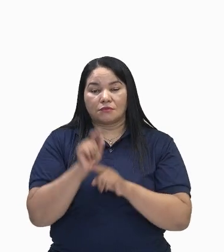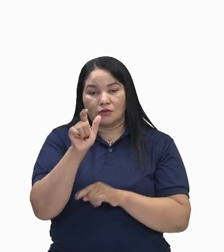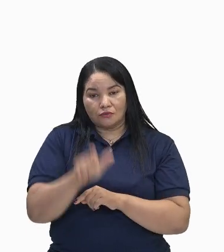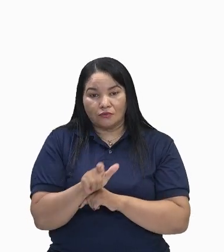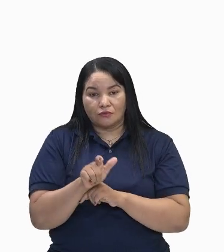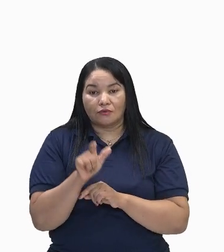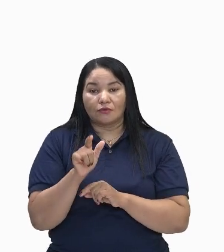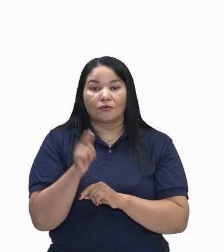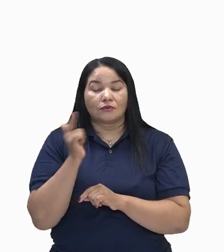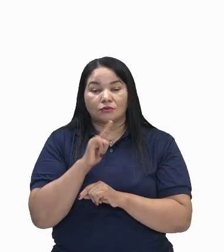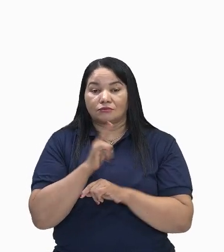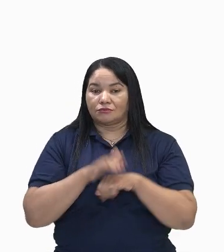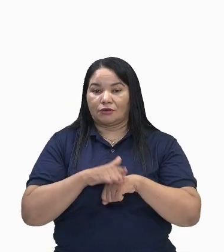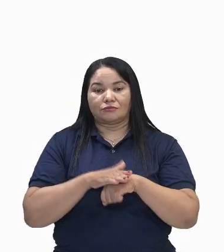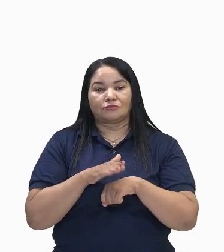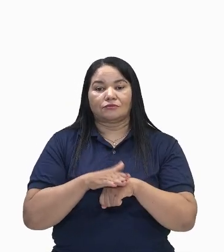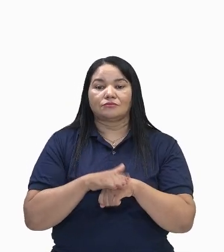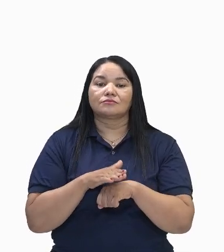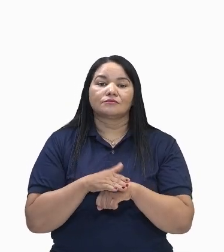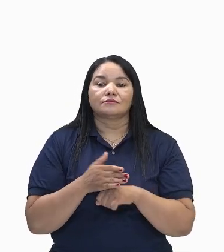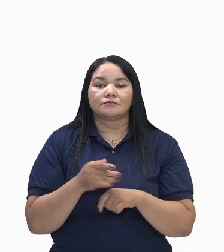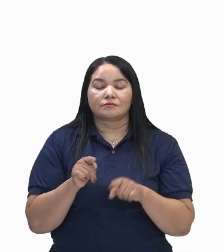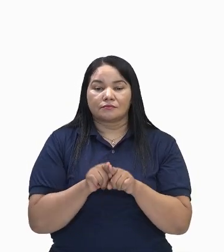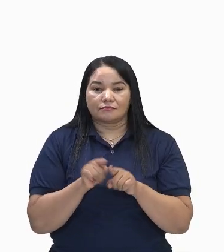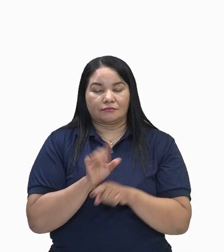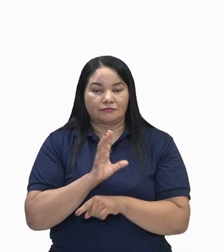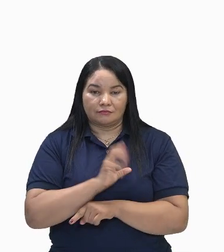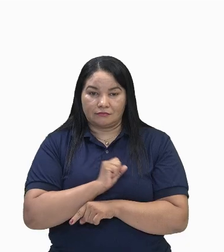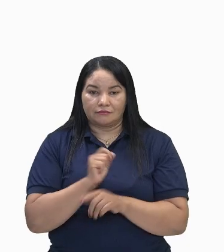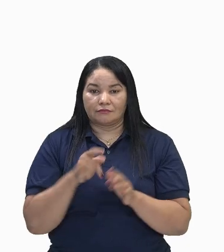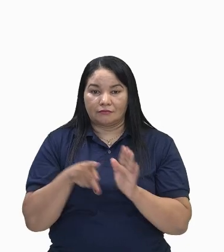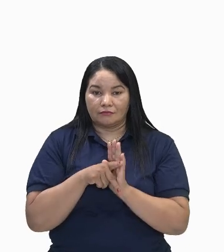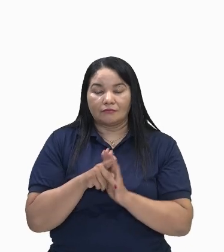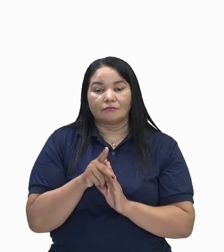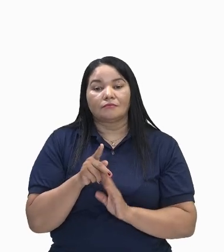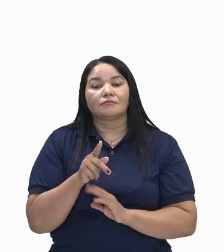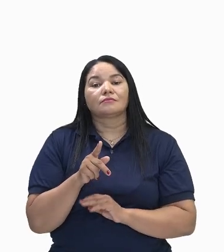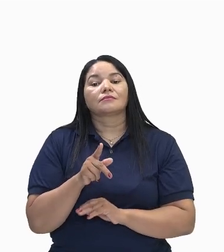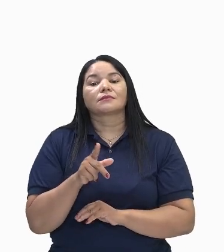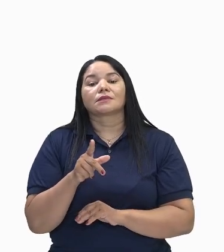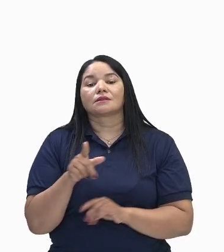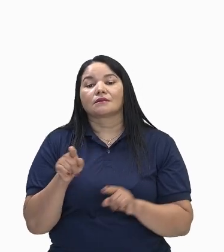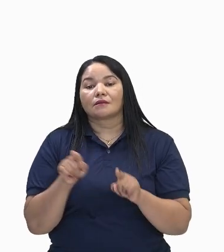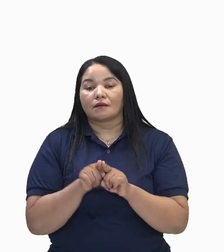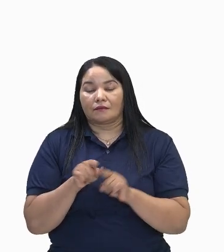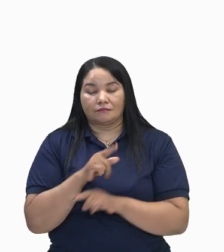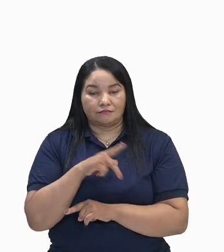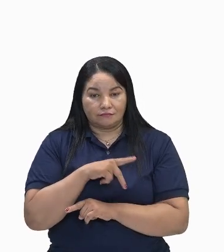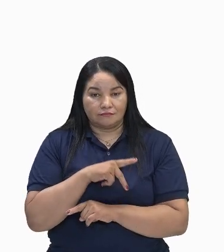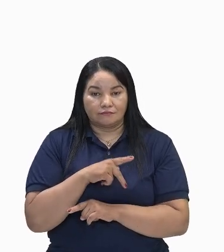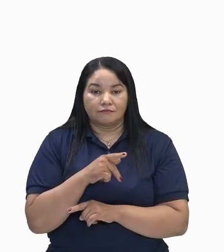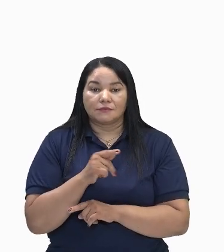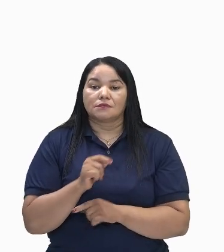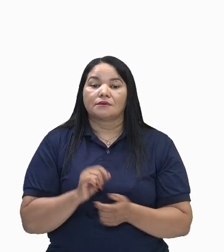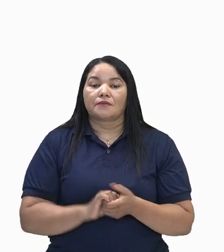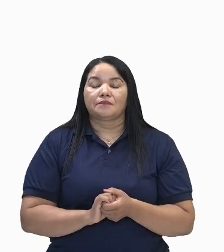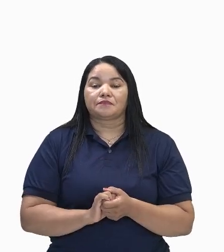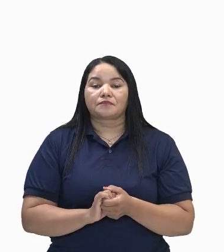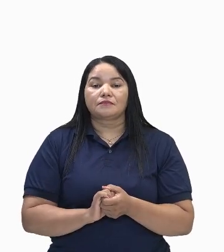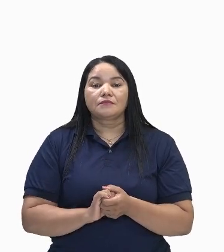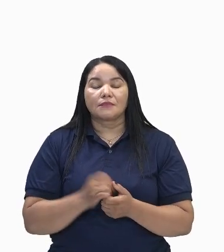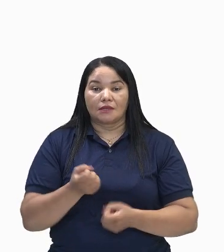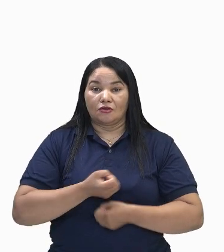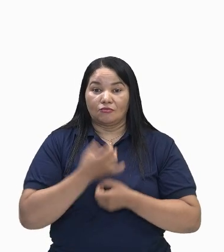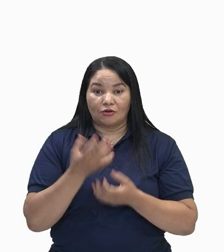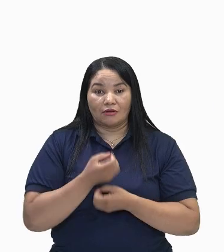ganhou autonomia, o amor próprio, respeito próprio. E aí os poetas fazem uma